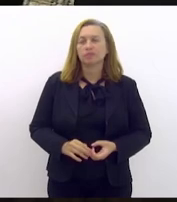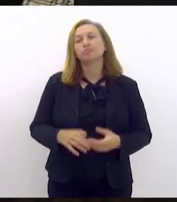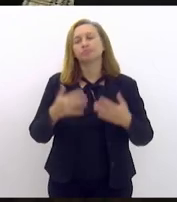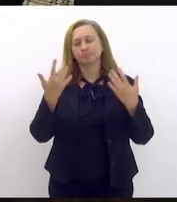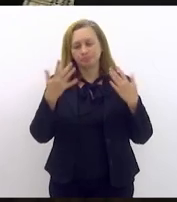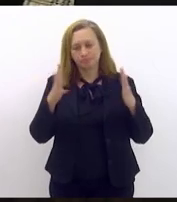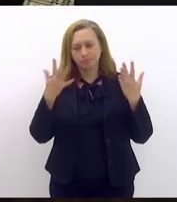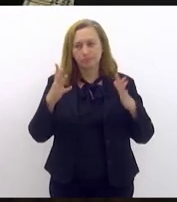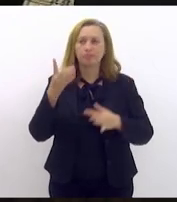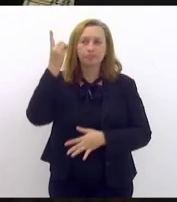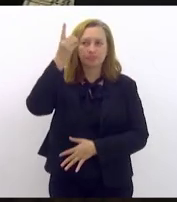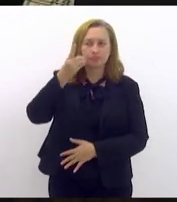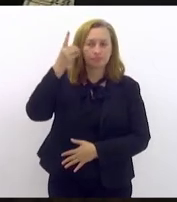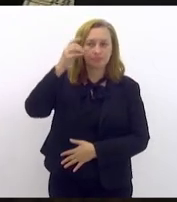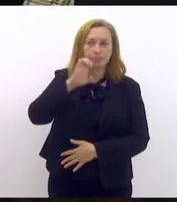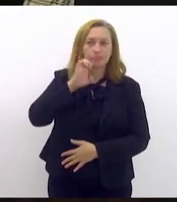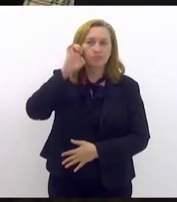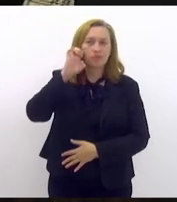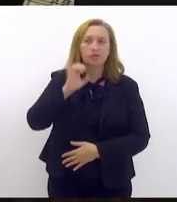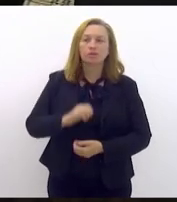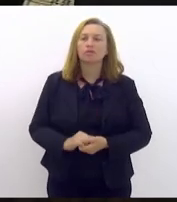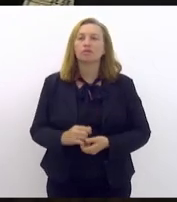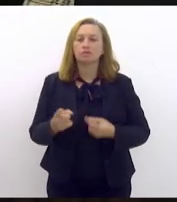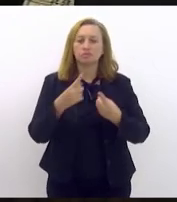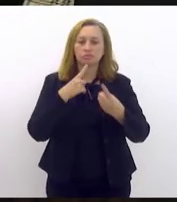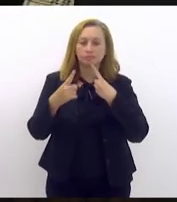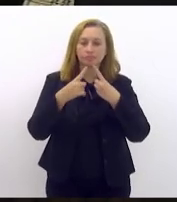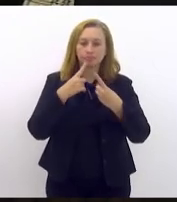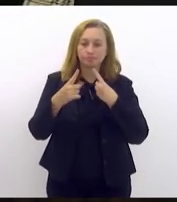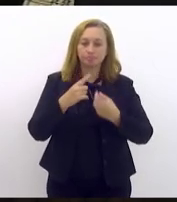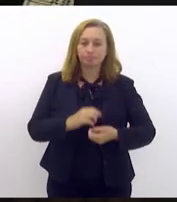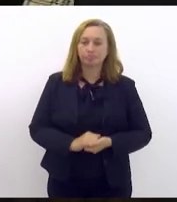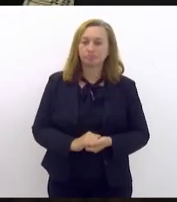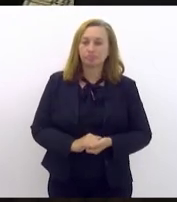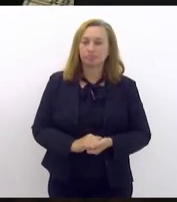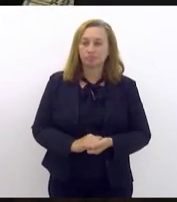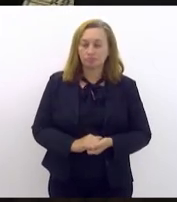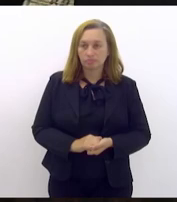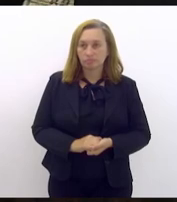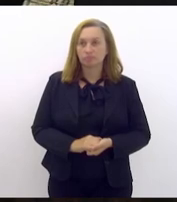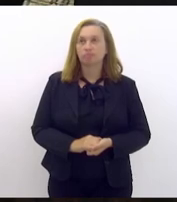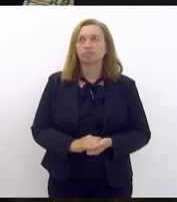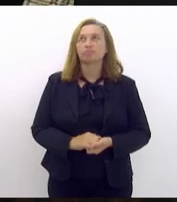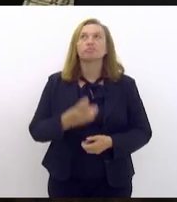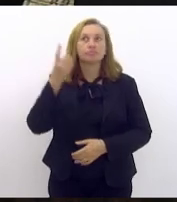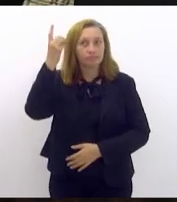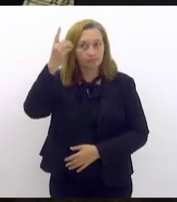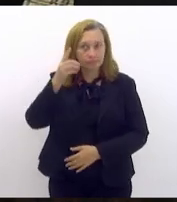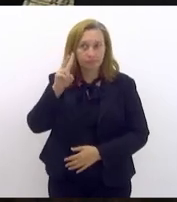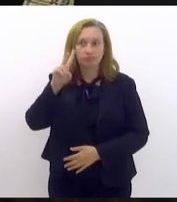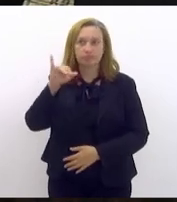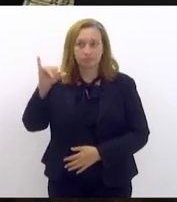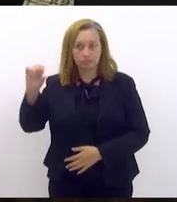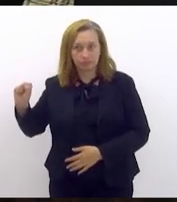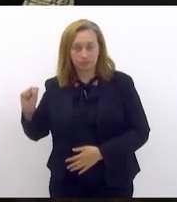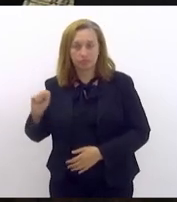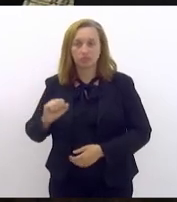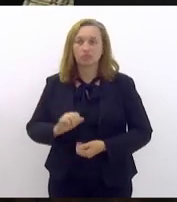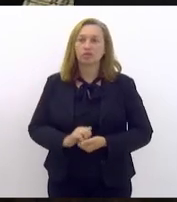Parabéns, nossa nobre deputada Erika Takimoto, para discutir nosso nobre deputado Vinícius Gasolino.